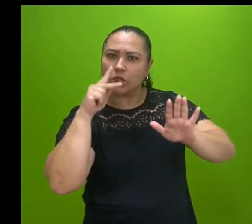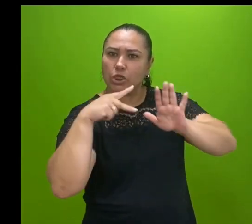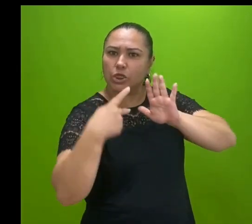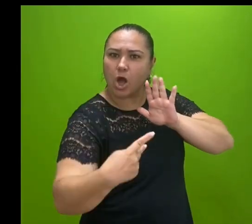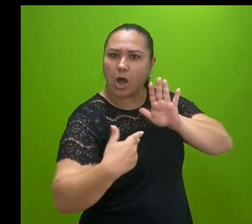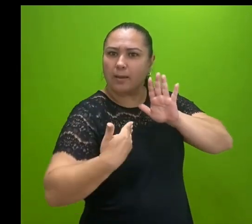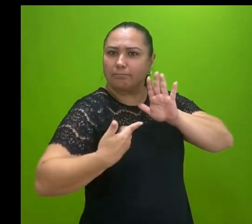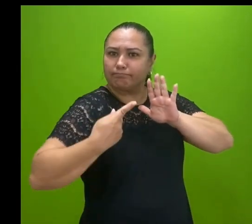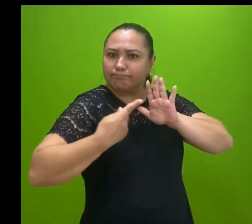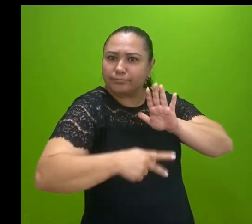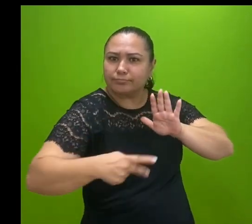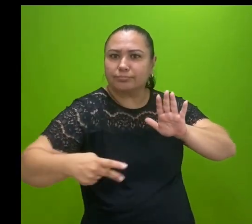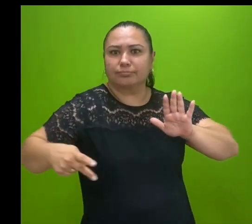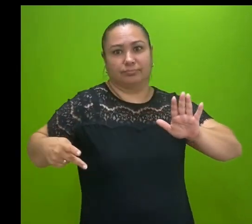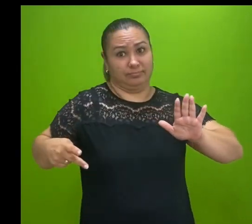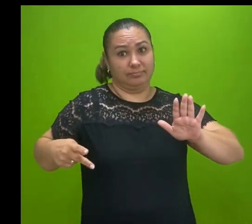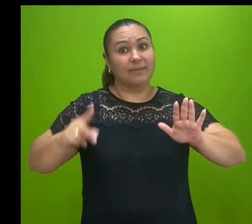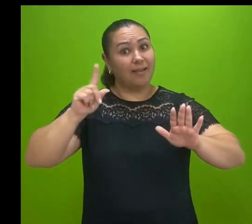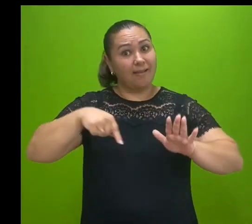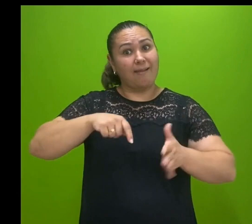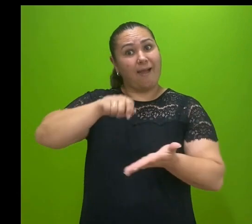a sua marca e a sua história.